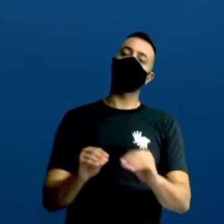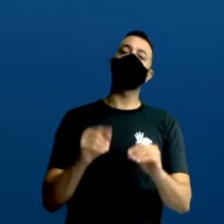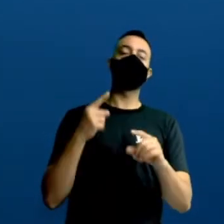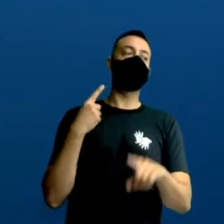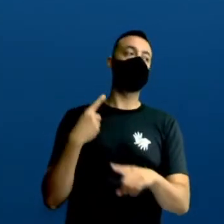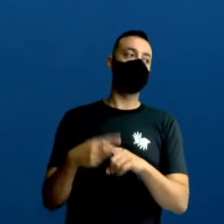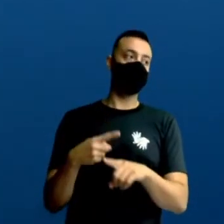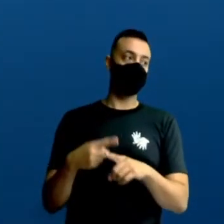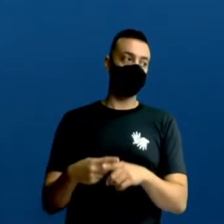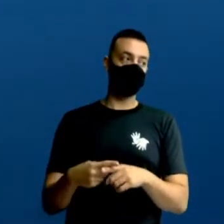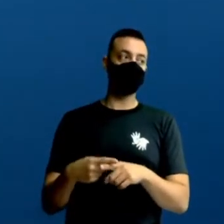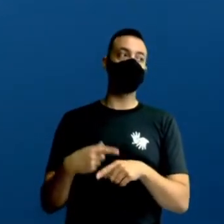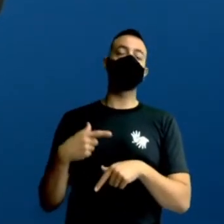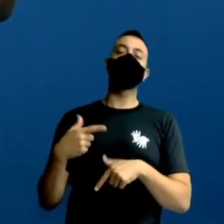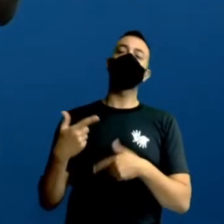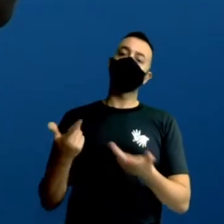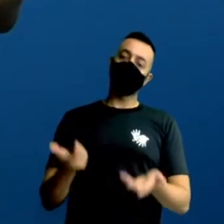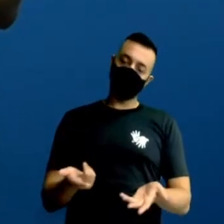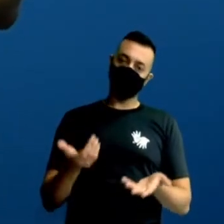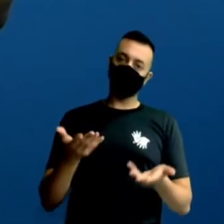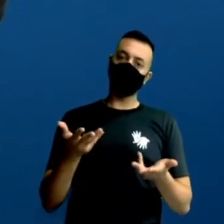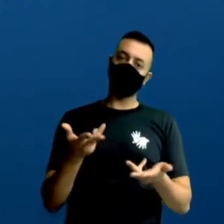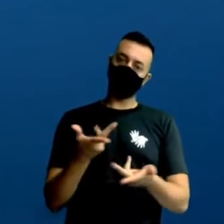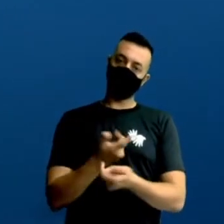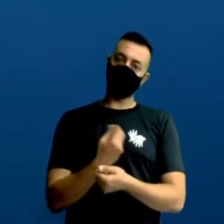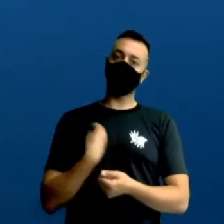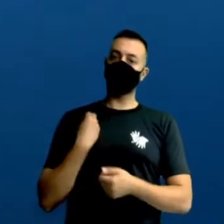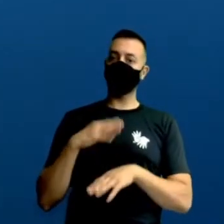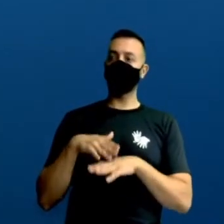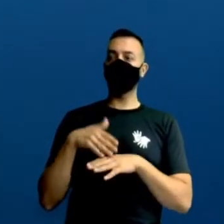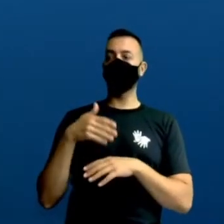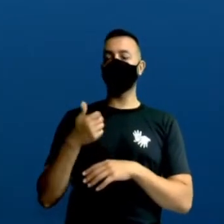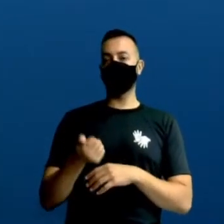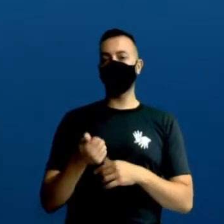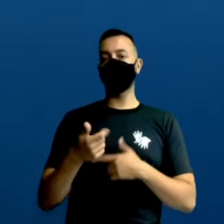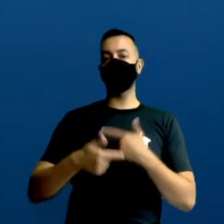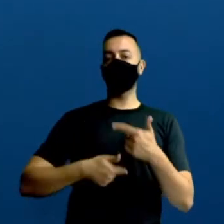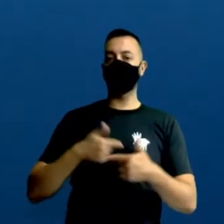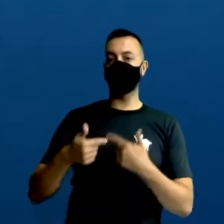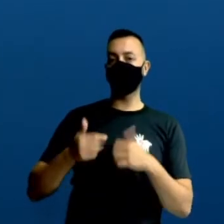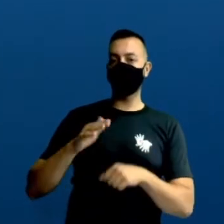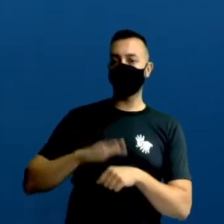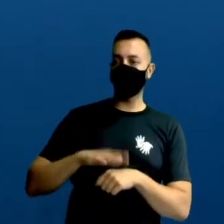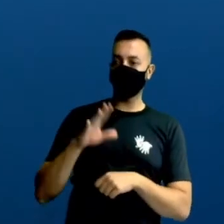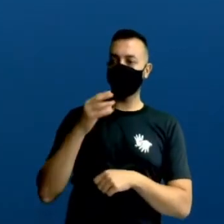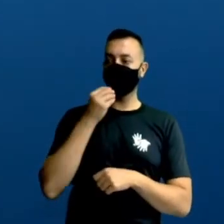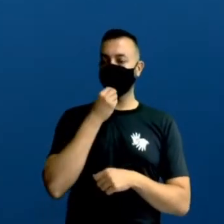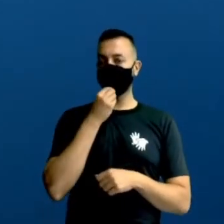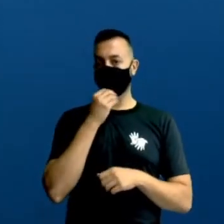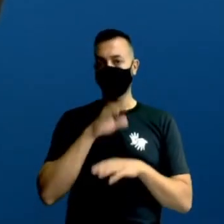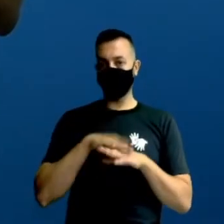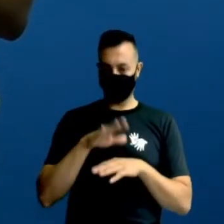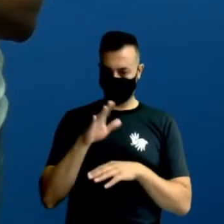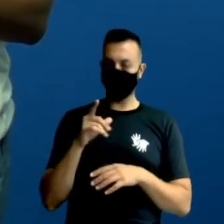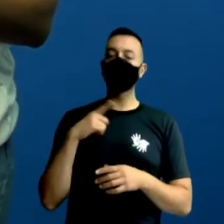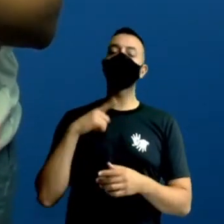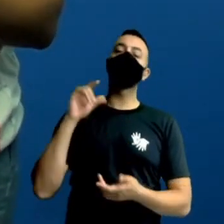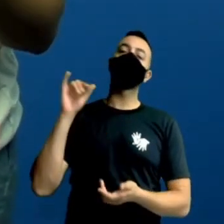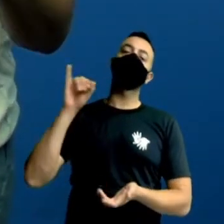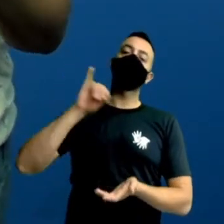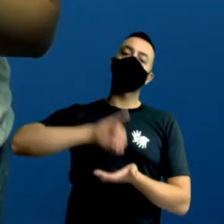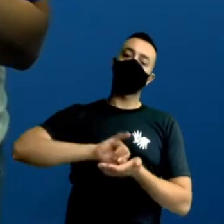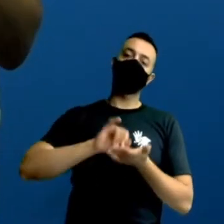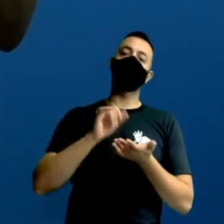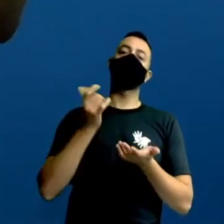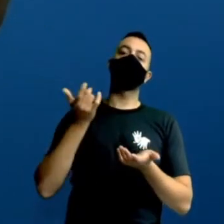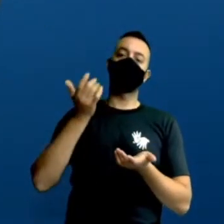está oferecendo uma qualidade de vida cada vez melhor. Mais emprego, mais oportunidades de emprego. Tem o polo